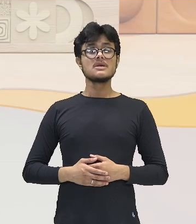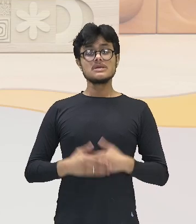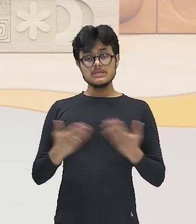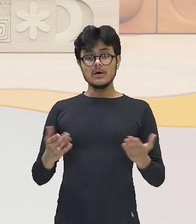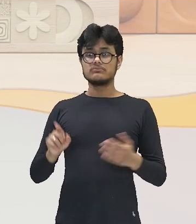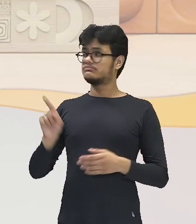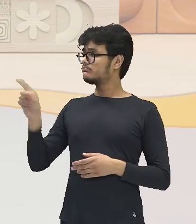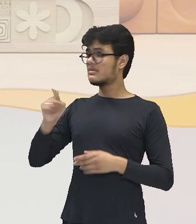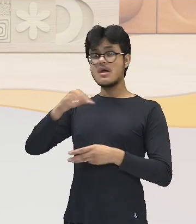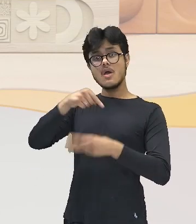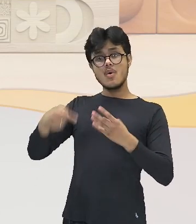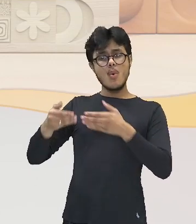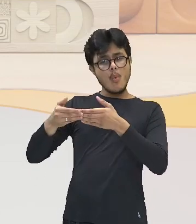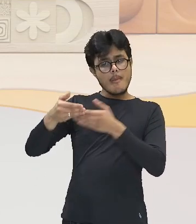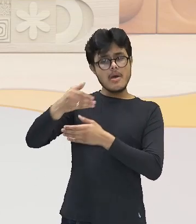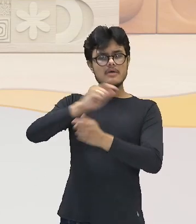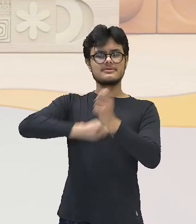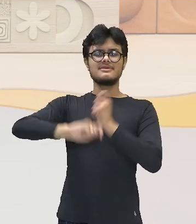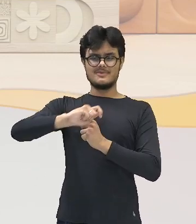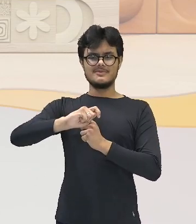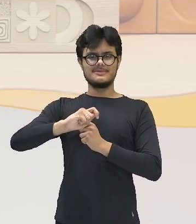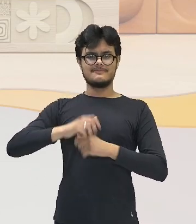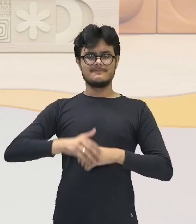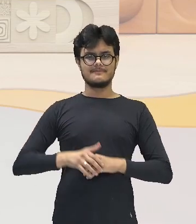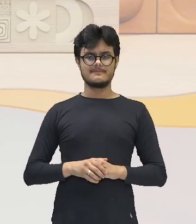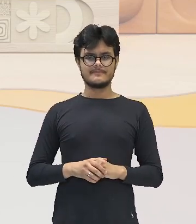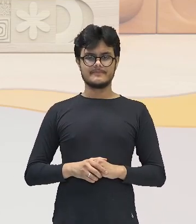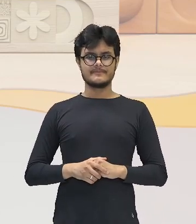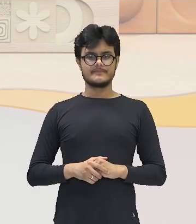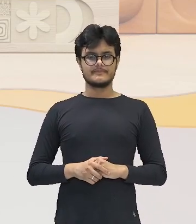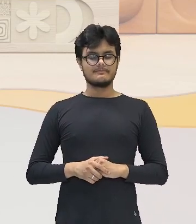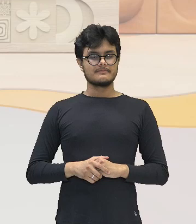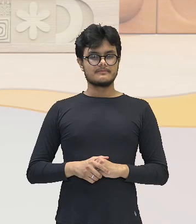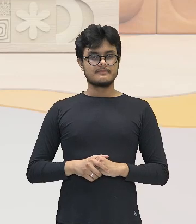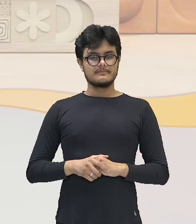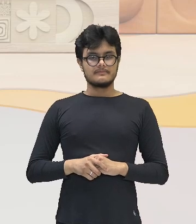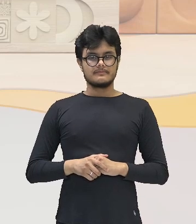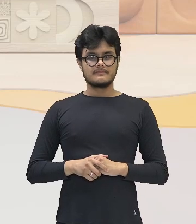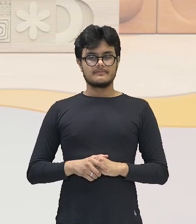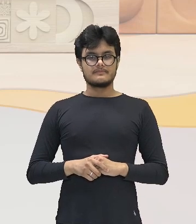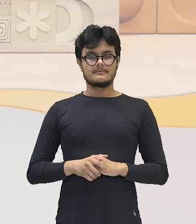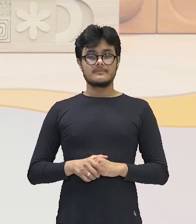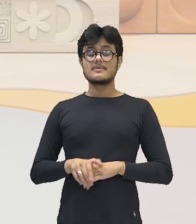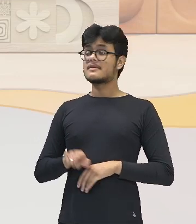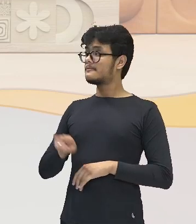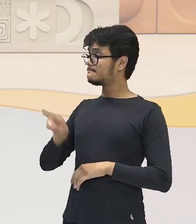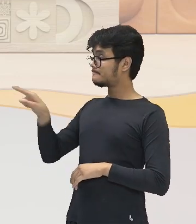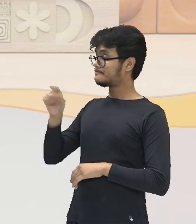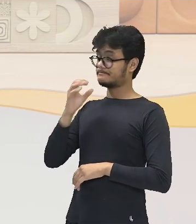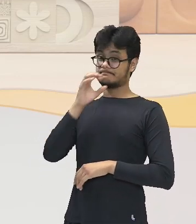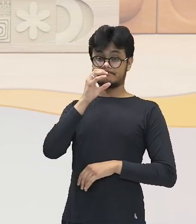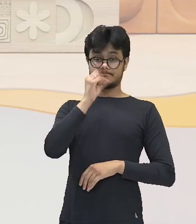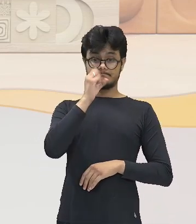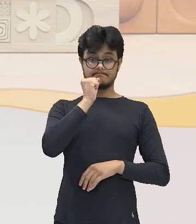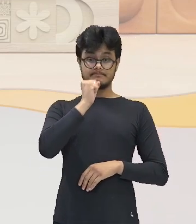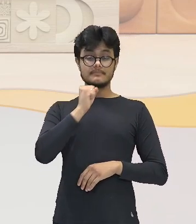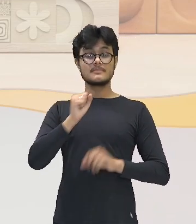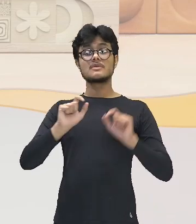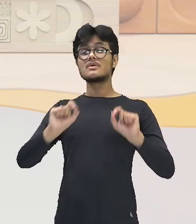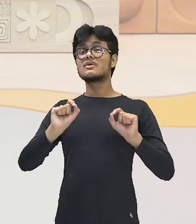atividades econômicas e também a questão do povoamento, tá bom? E temos também as áreas de